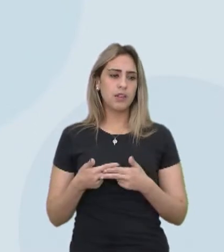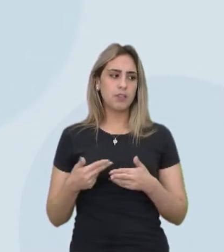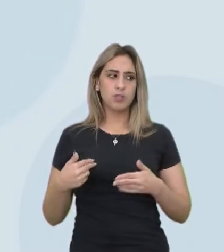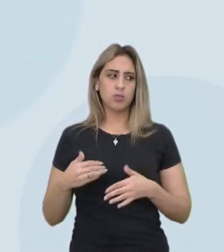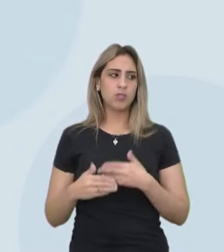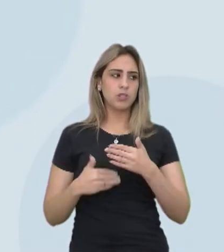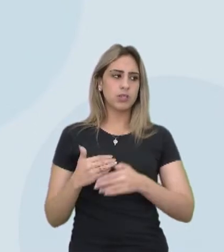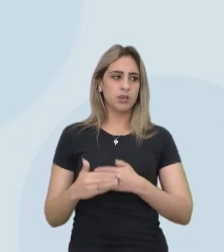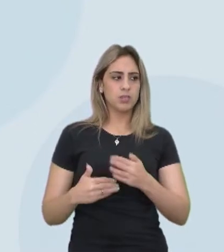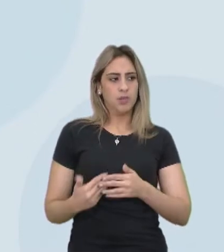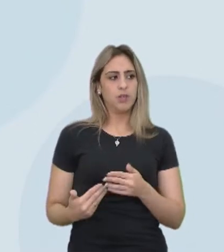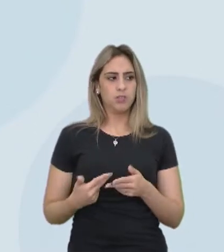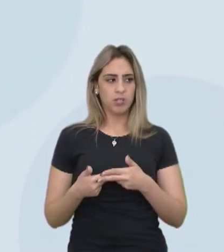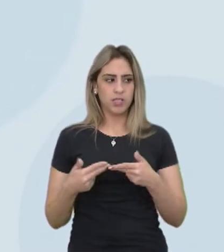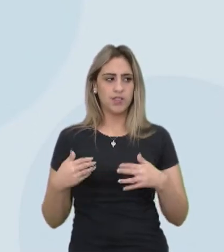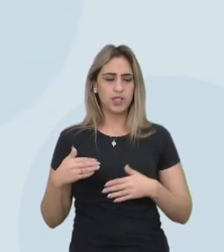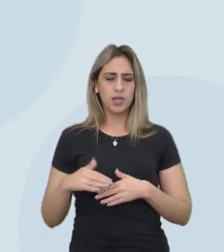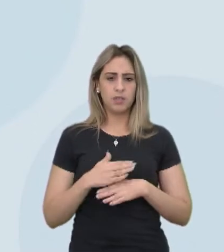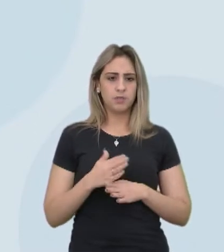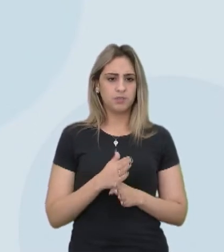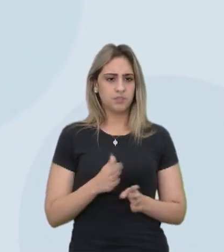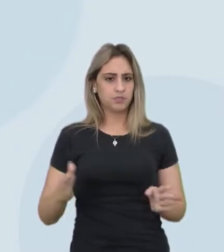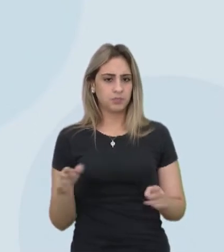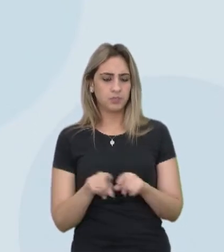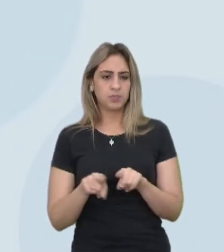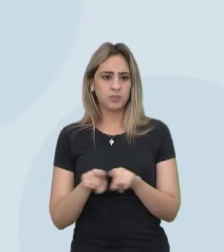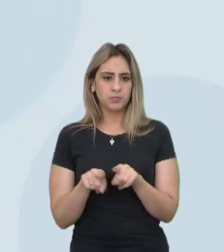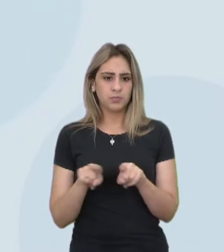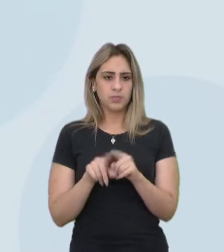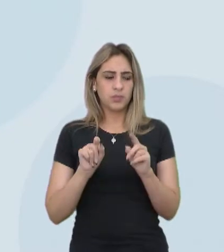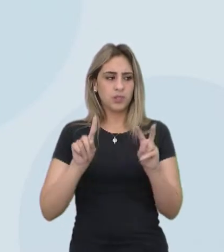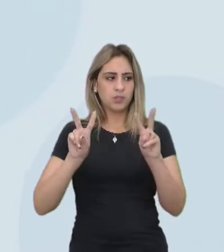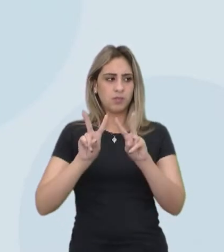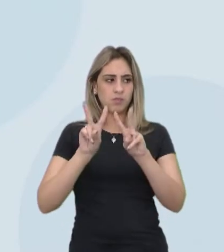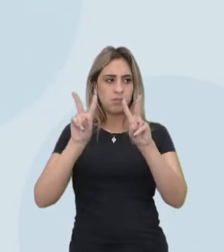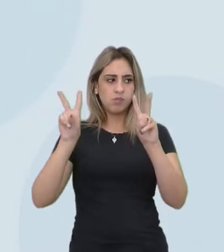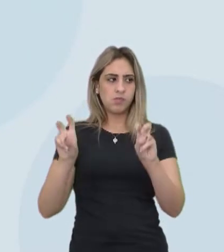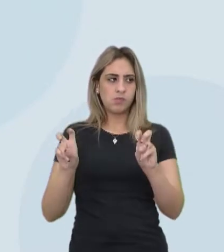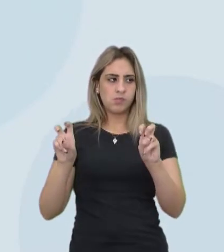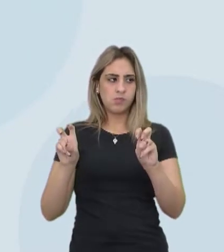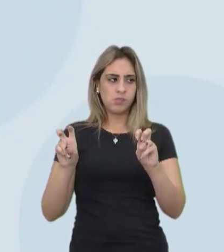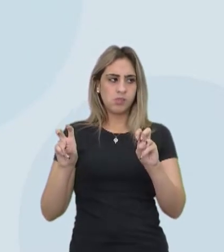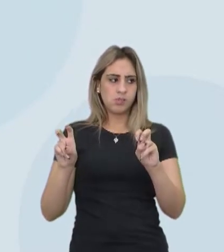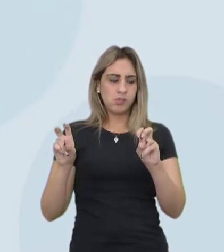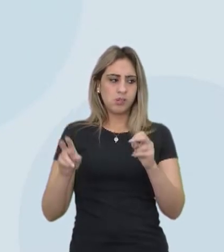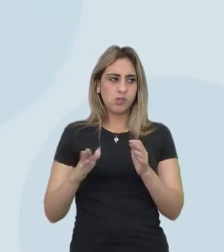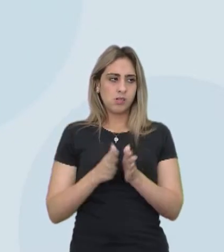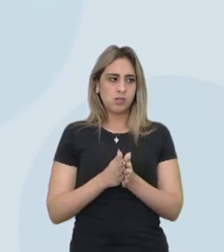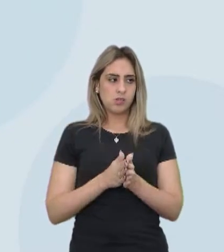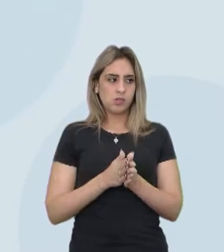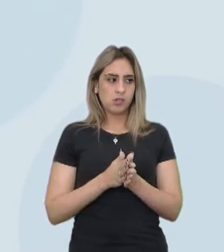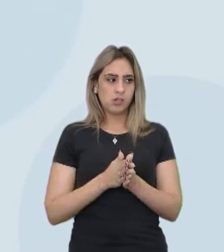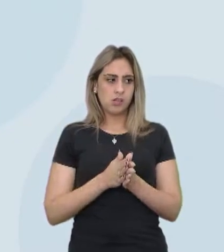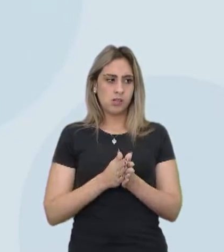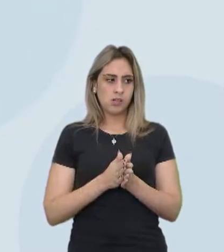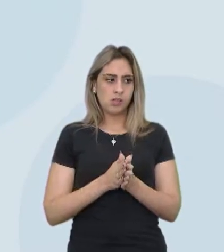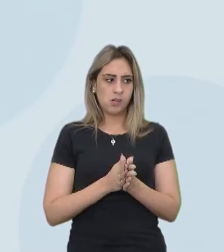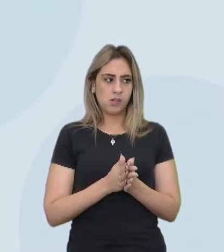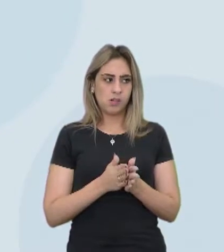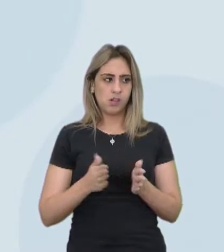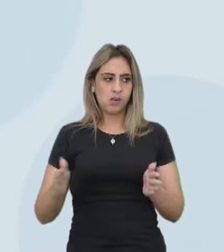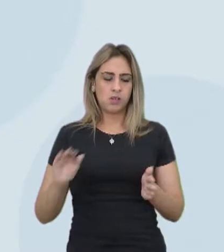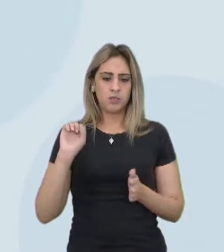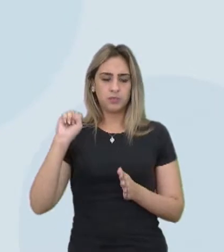até mesmo na imprensa no geral, tal, que é a questão de superpopulação, a questão de chegada, né, aos